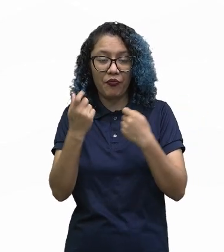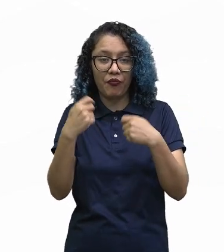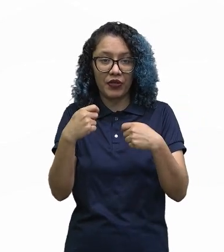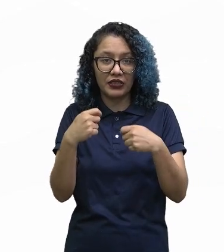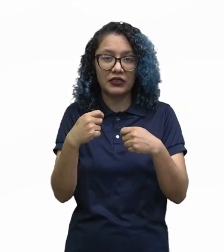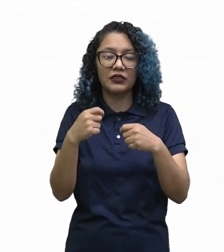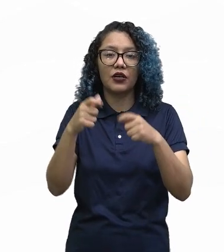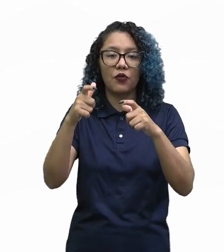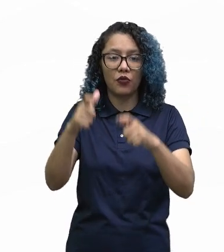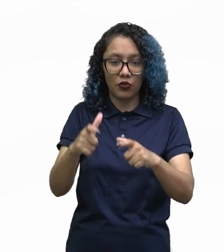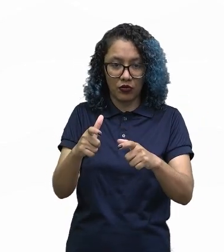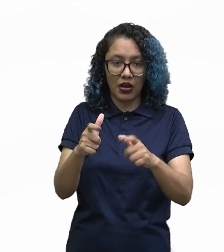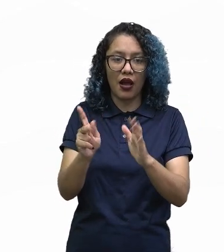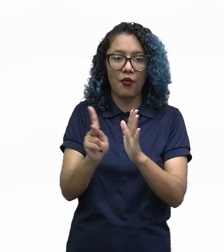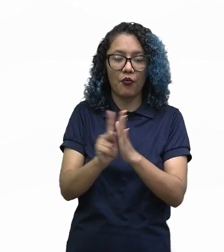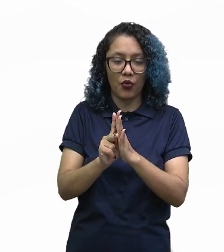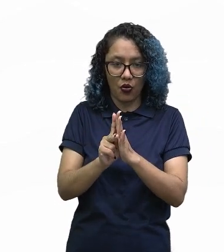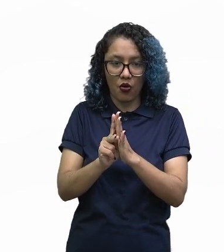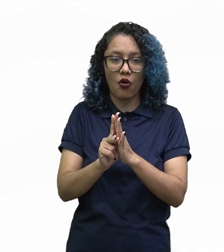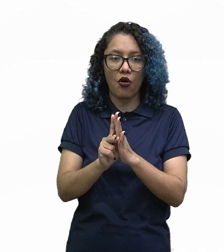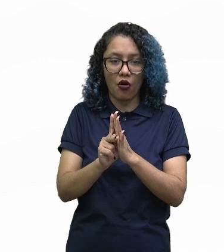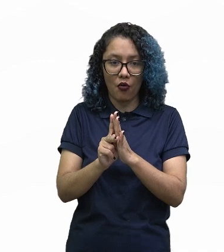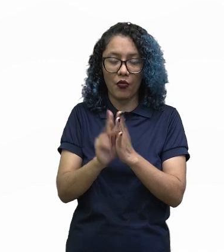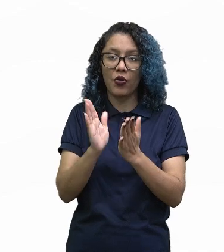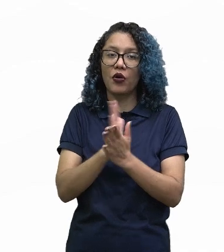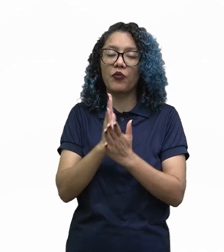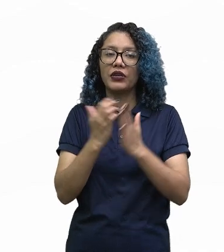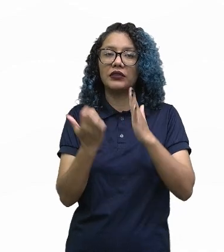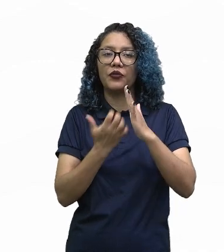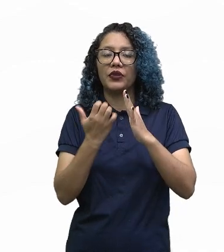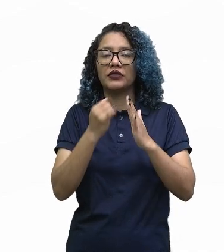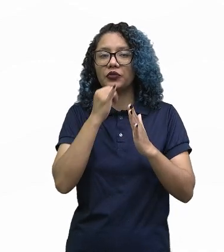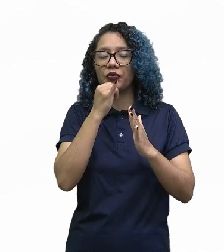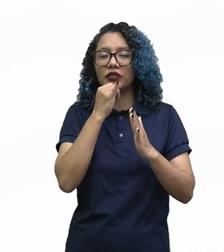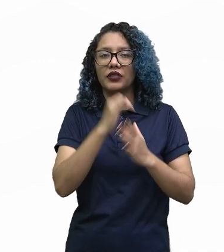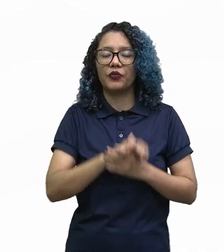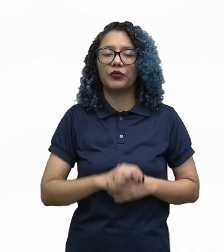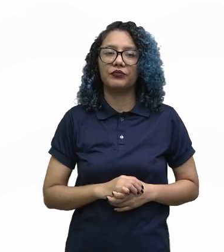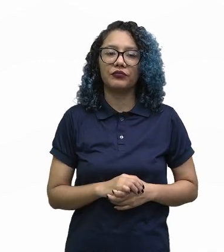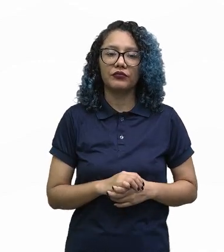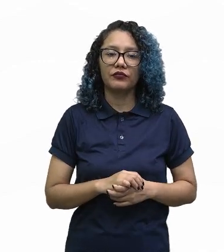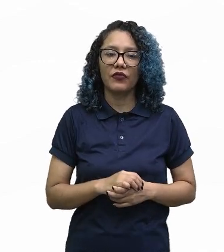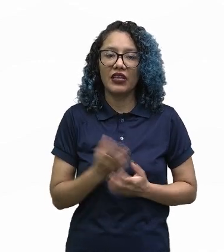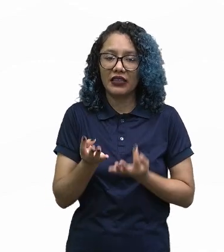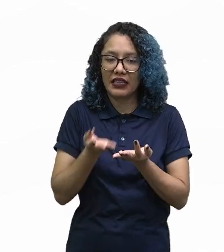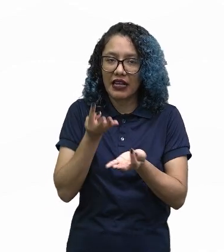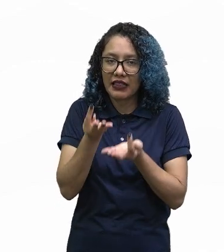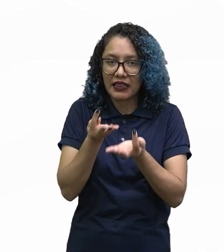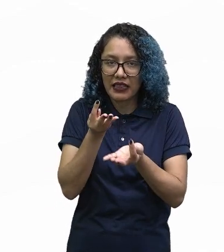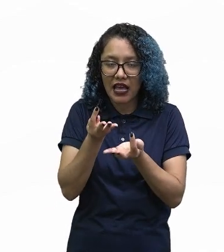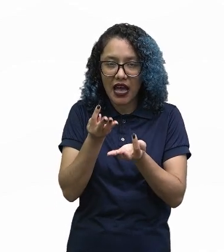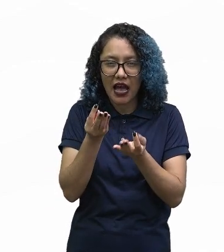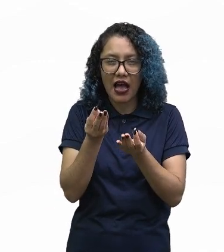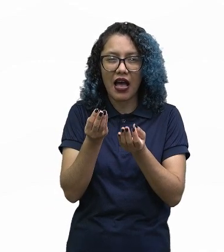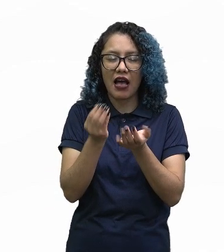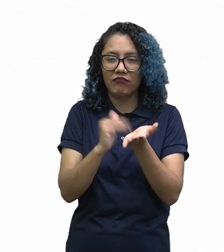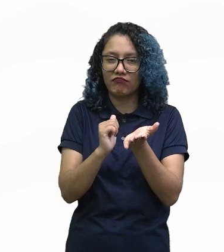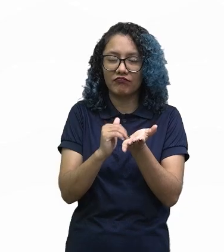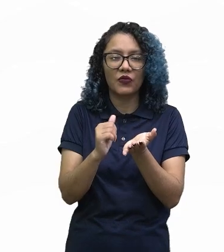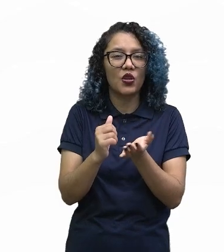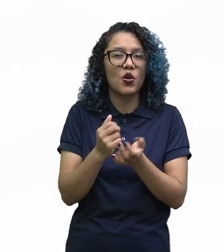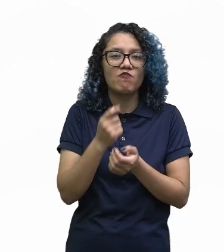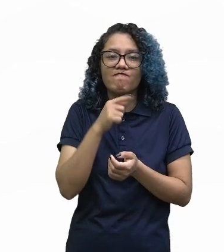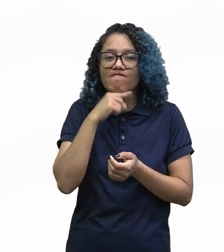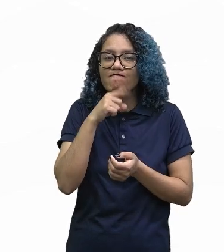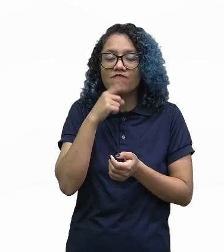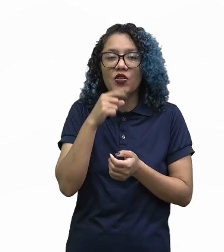tenho uma disposição final, ou seja, tem algumas empresas que elas não conseguem tratar o resíduo e elas vão terceirizar isso